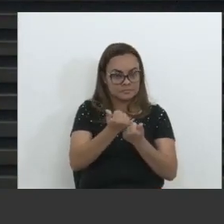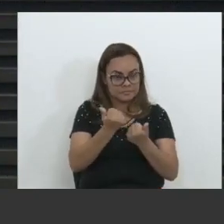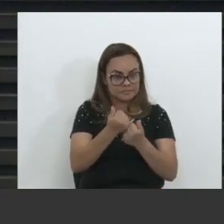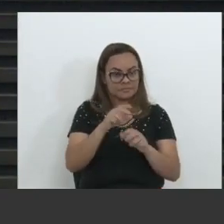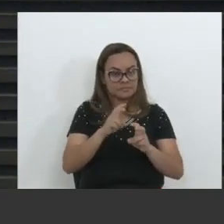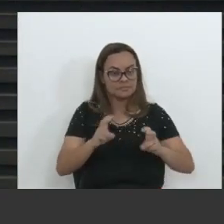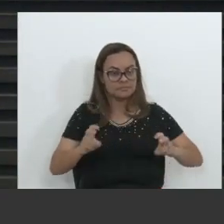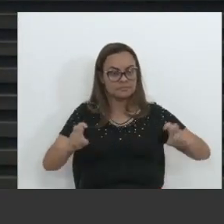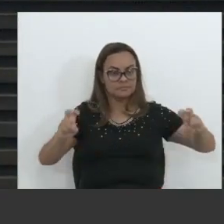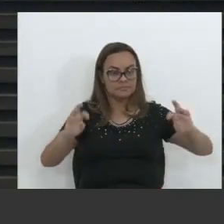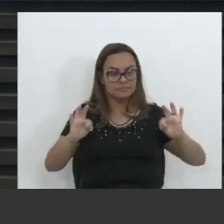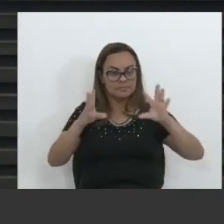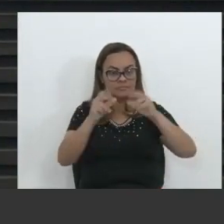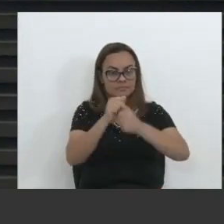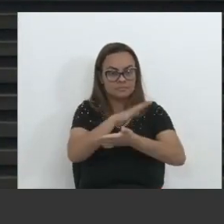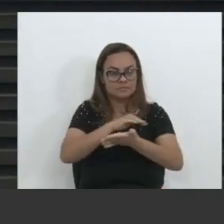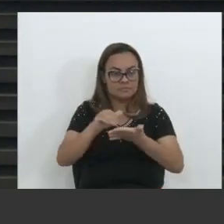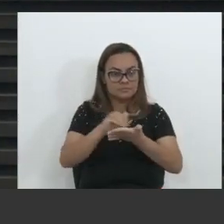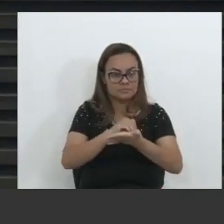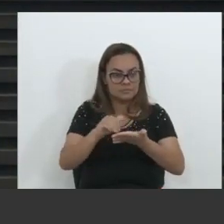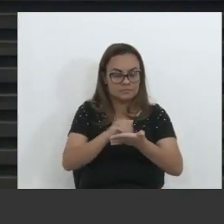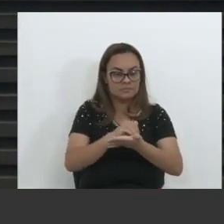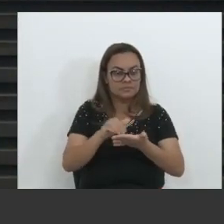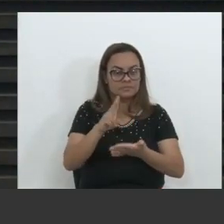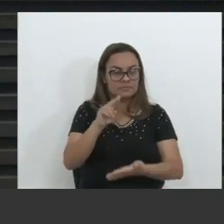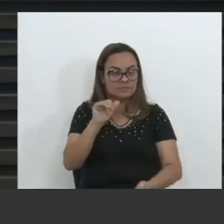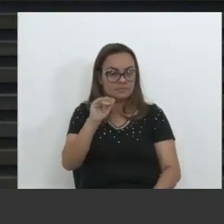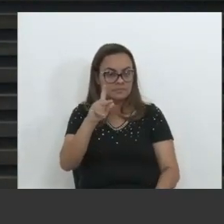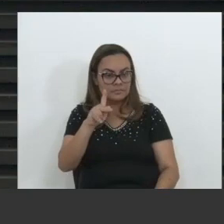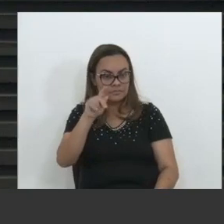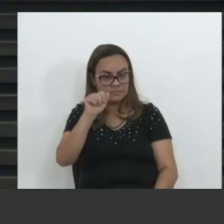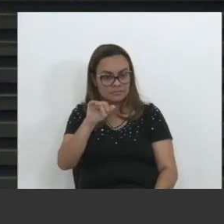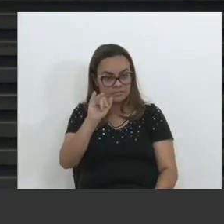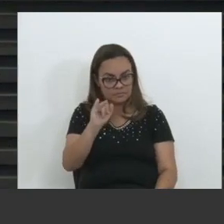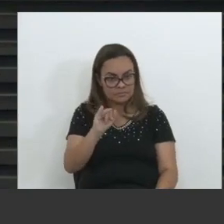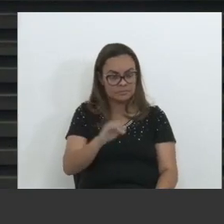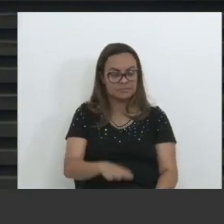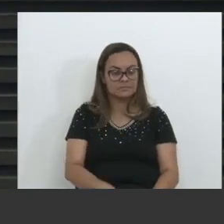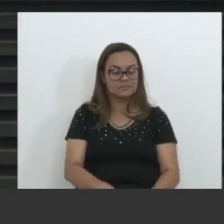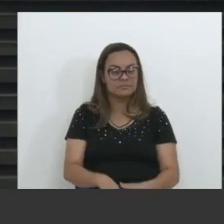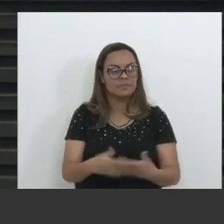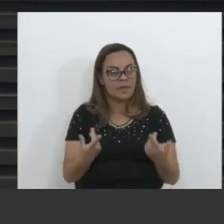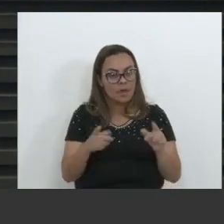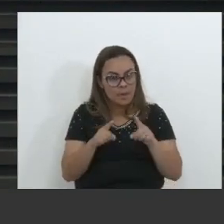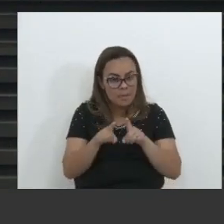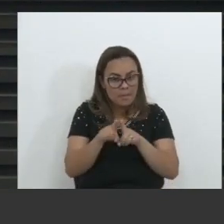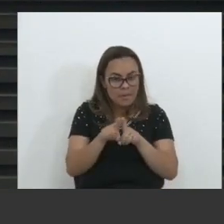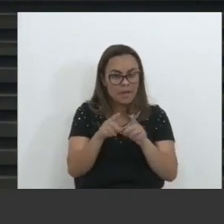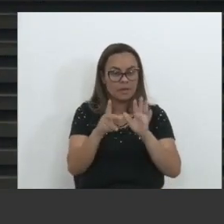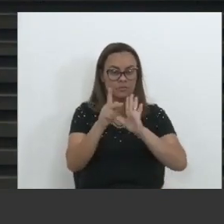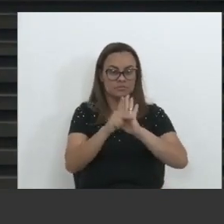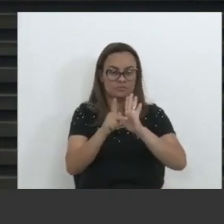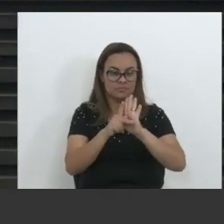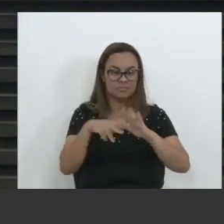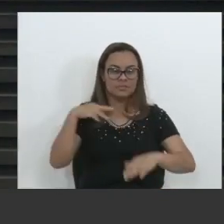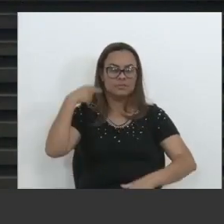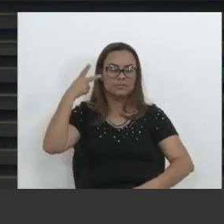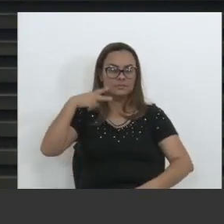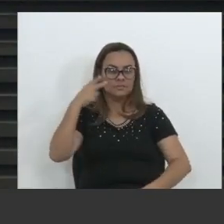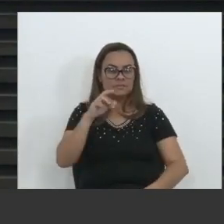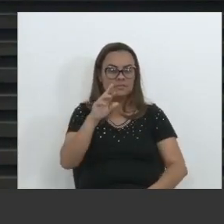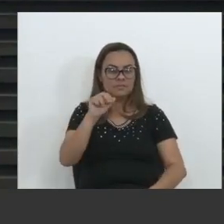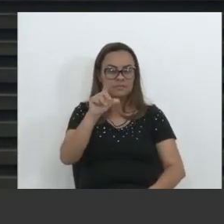os secretários a pessoa de luig balcone que tiveram muito próximo do nosso projeto ao Vereador Geraldo